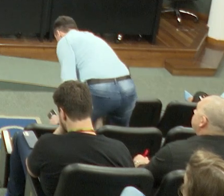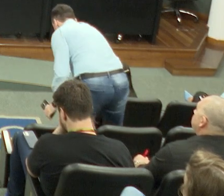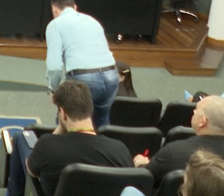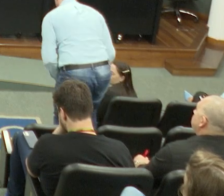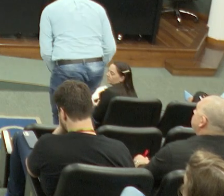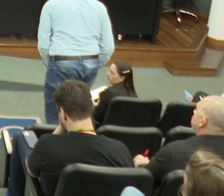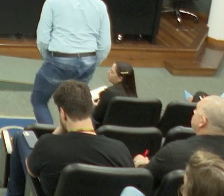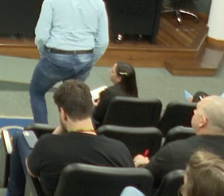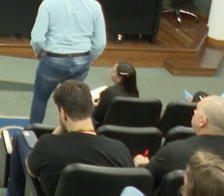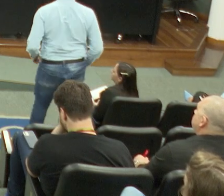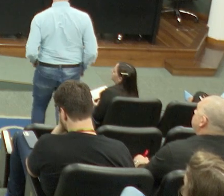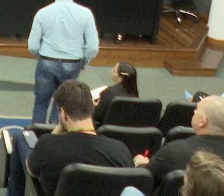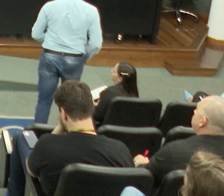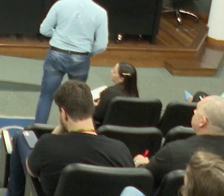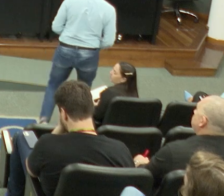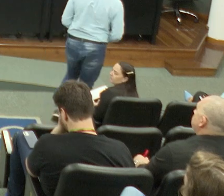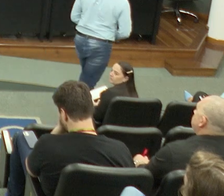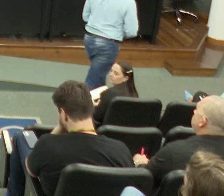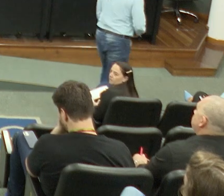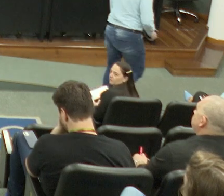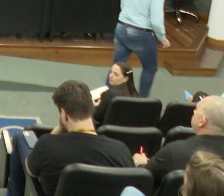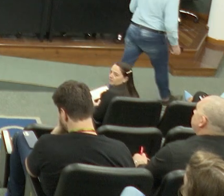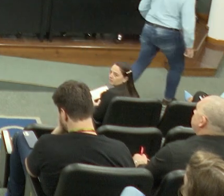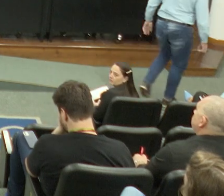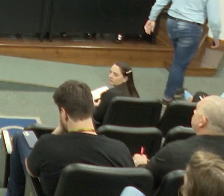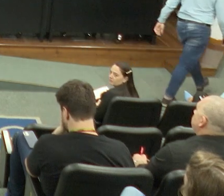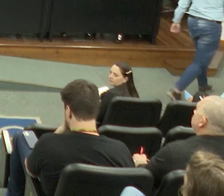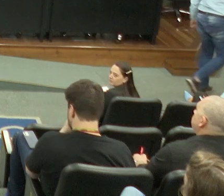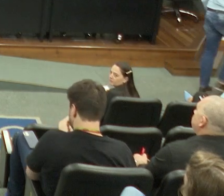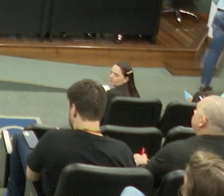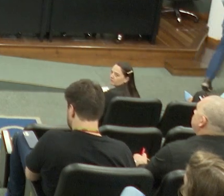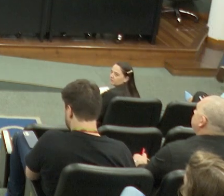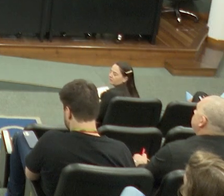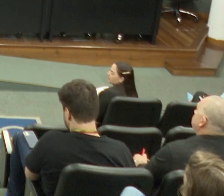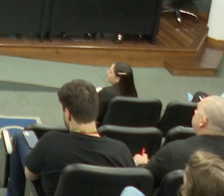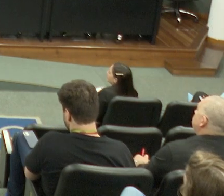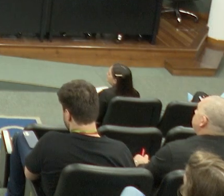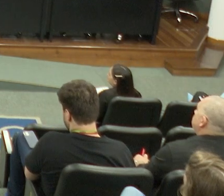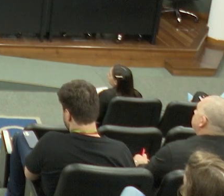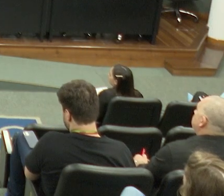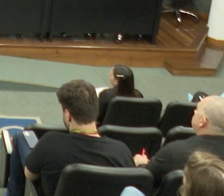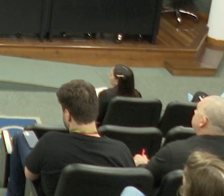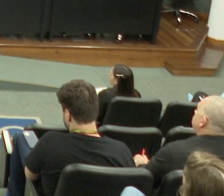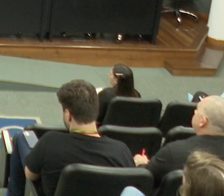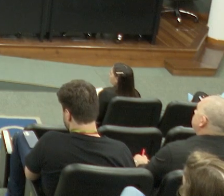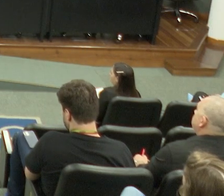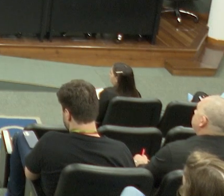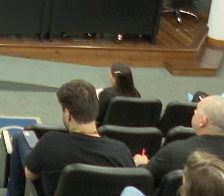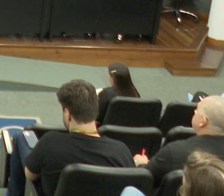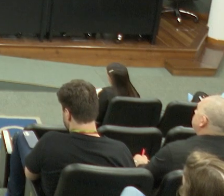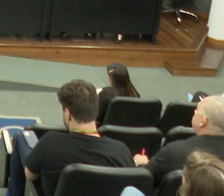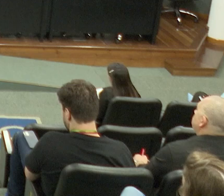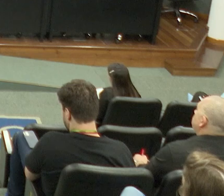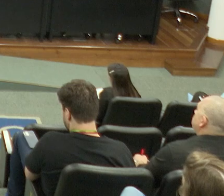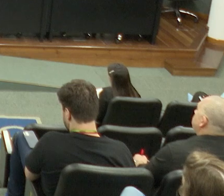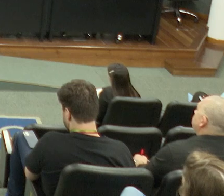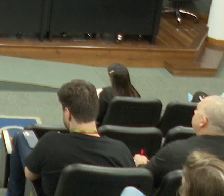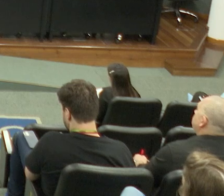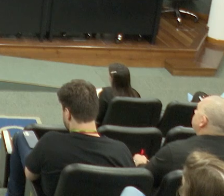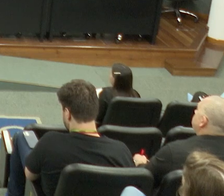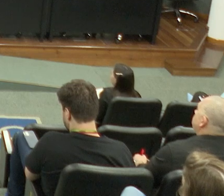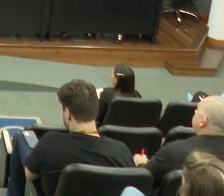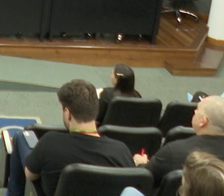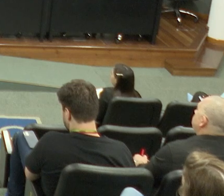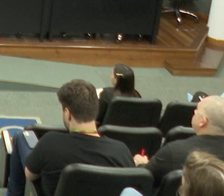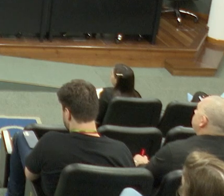perfeito teu procurário médico é de direito do paciente mas ninguém tem direito a ele não ser o